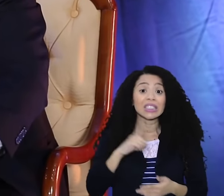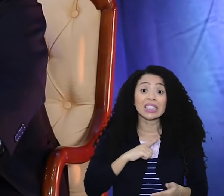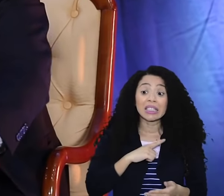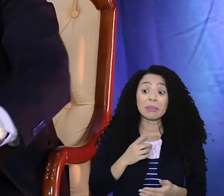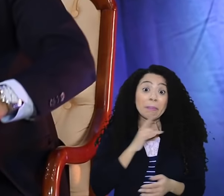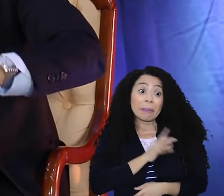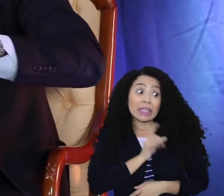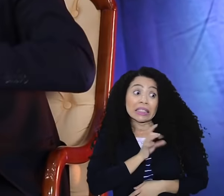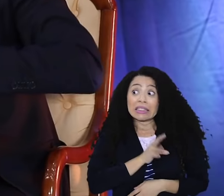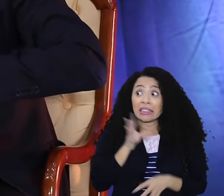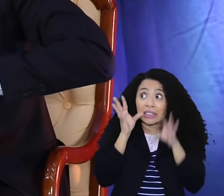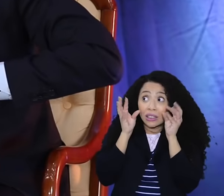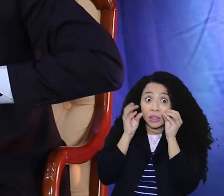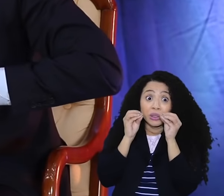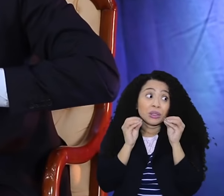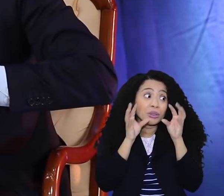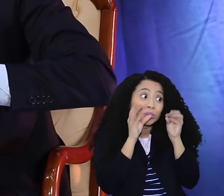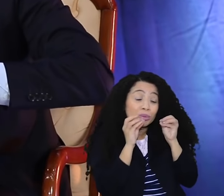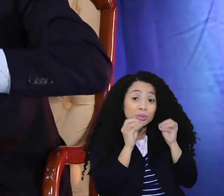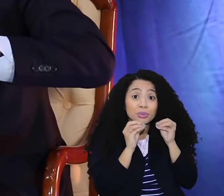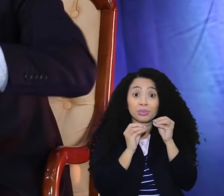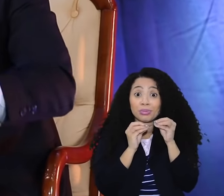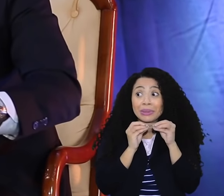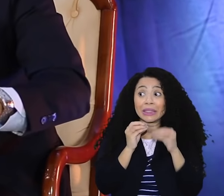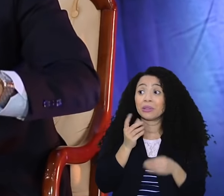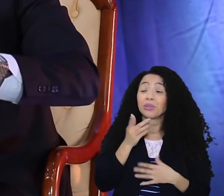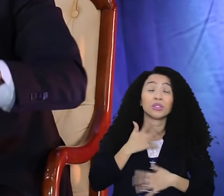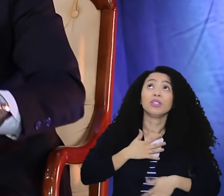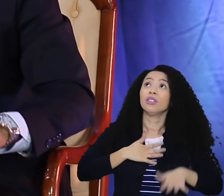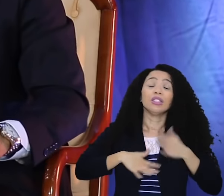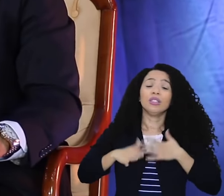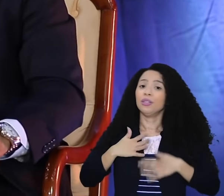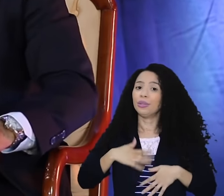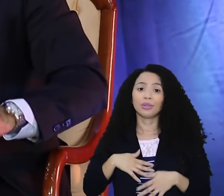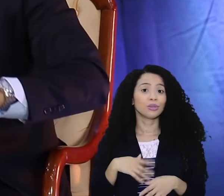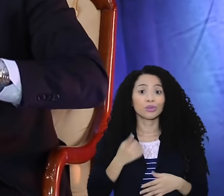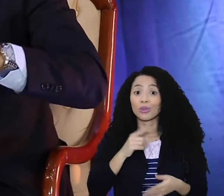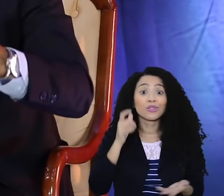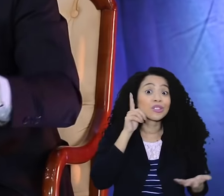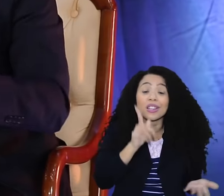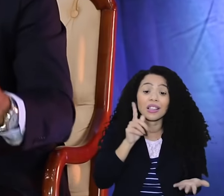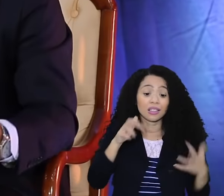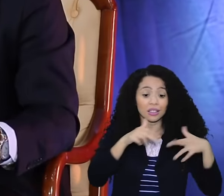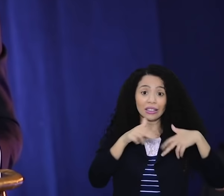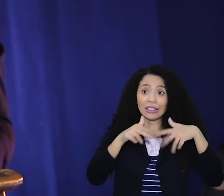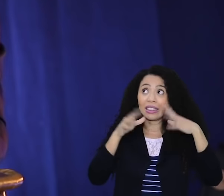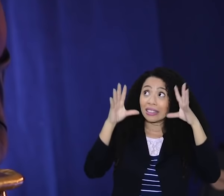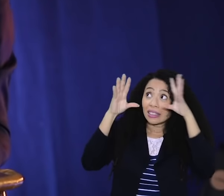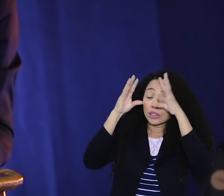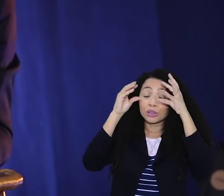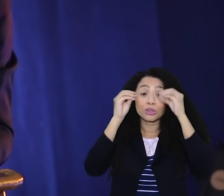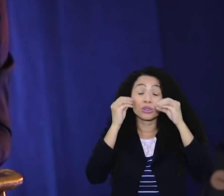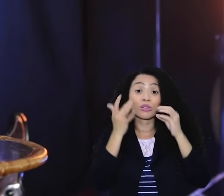do escuro, ou o escuro não lhe oferece, não lhe proporciona uma tranquilidade maior para você se conduzir, você